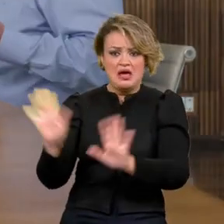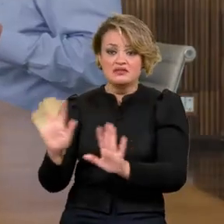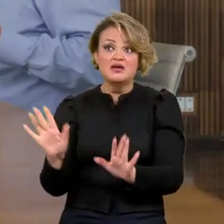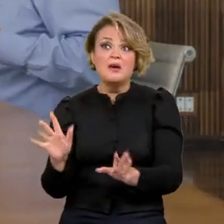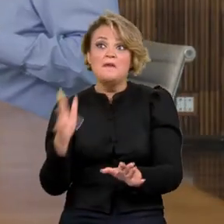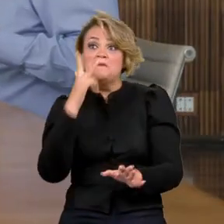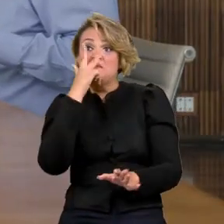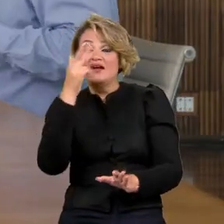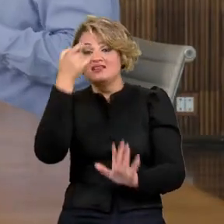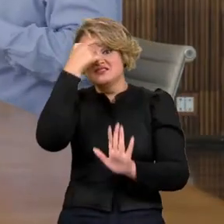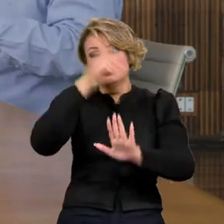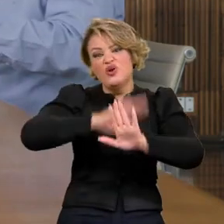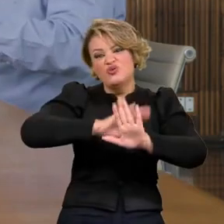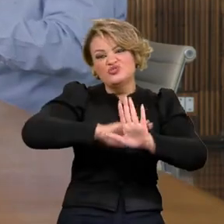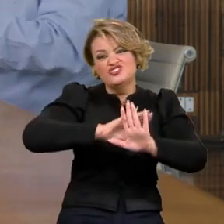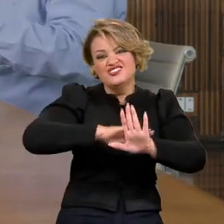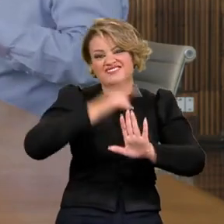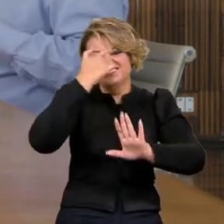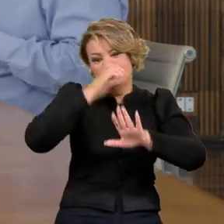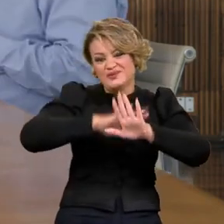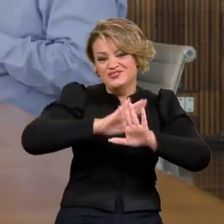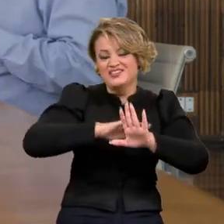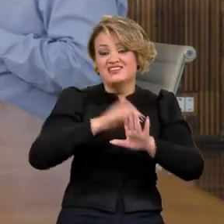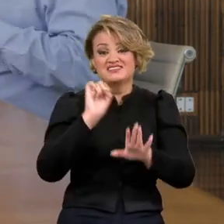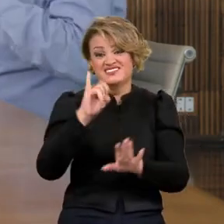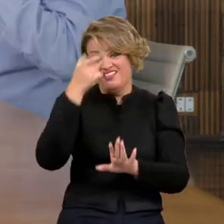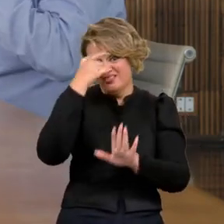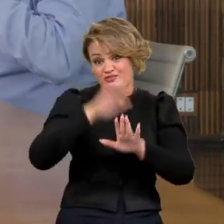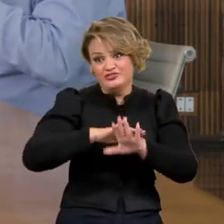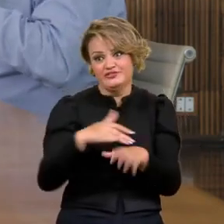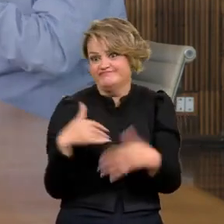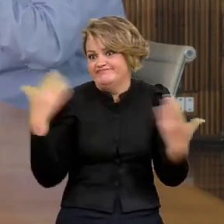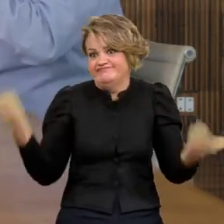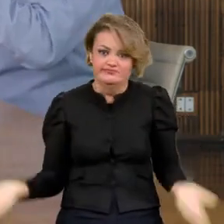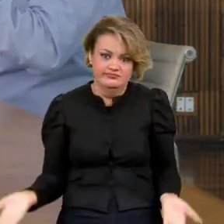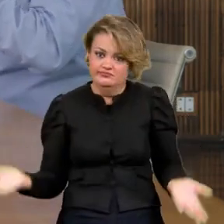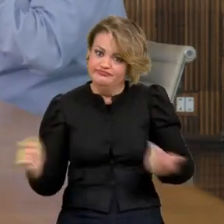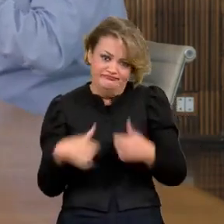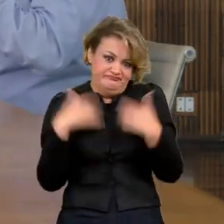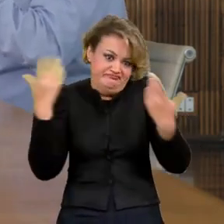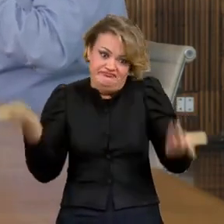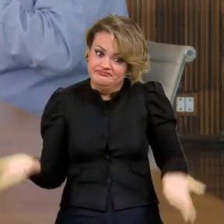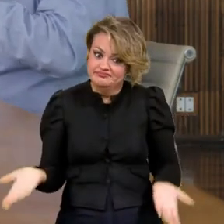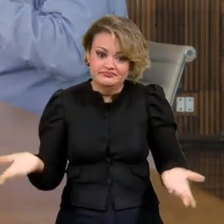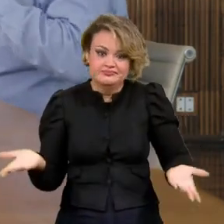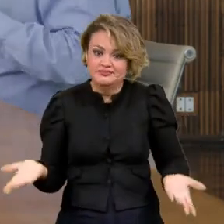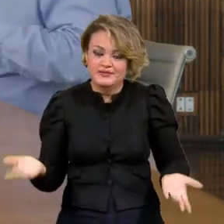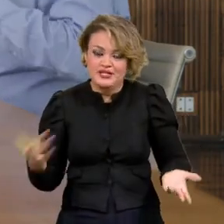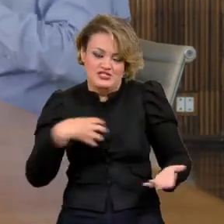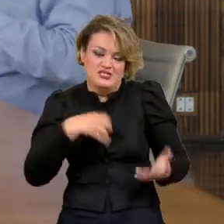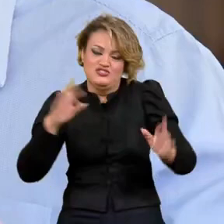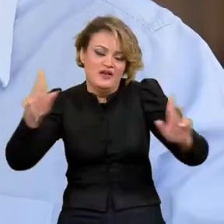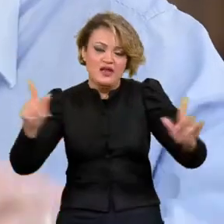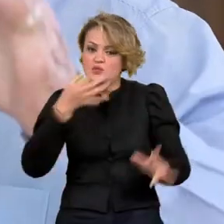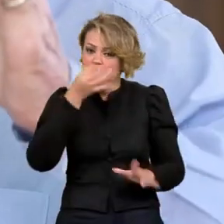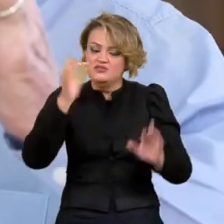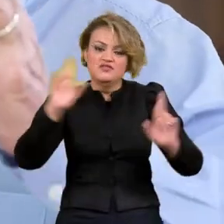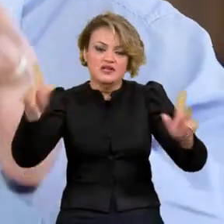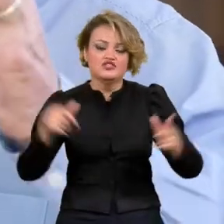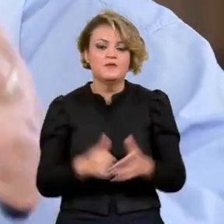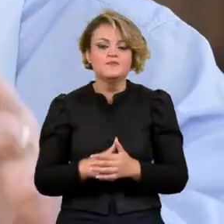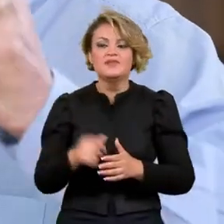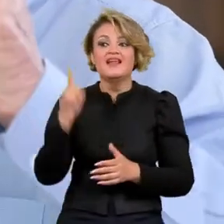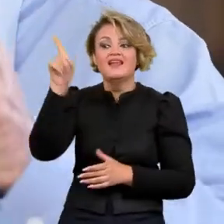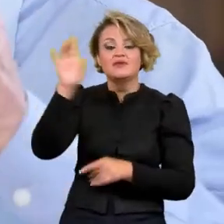ideológico paciência paciência a gente vai entrar em campo na porta eu fiz questão de dizer na feira de Pernambuco não há incompatibilidade